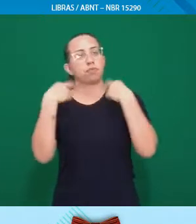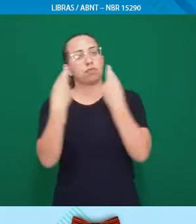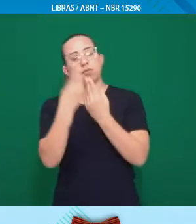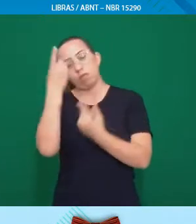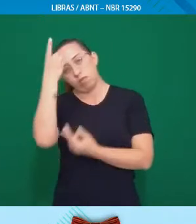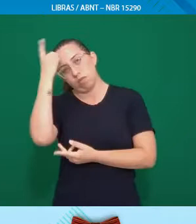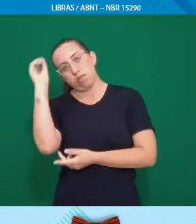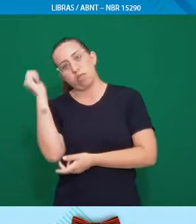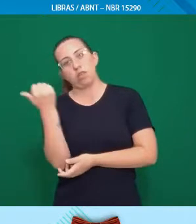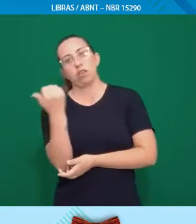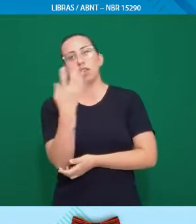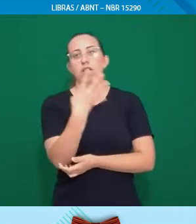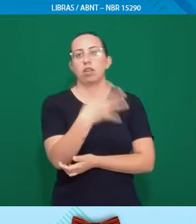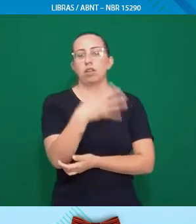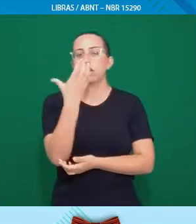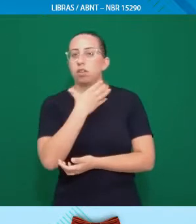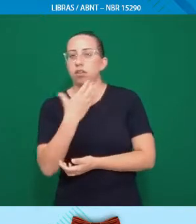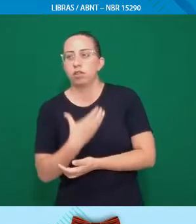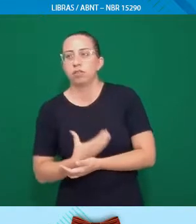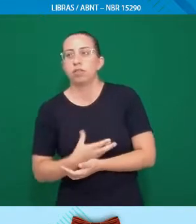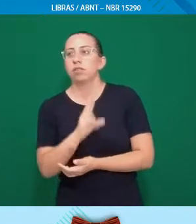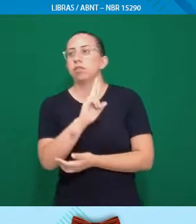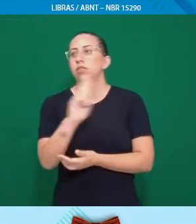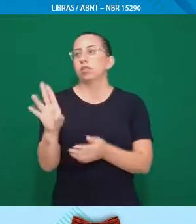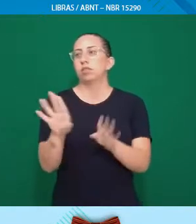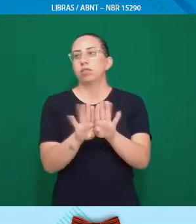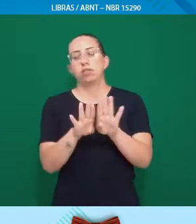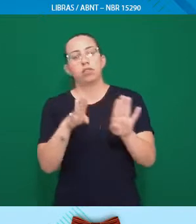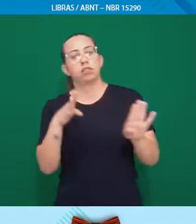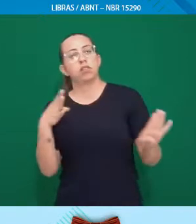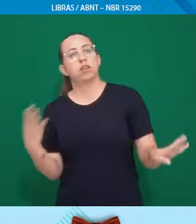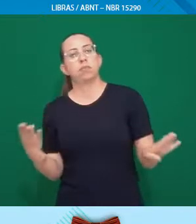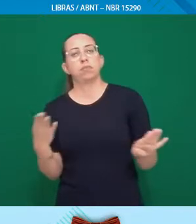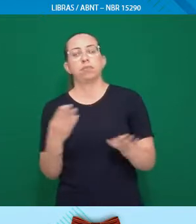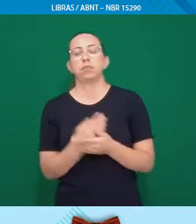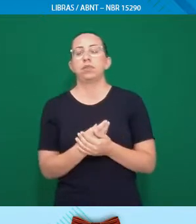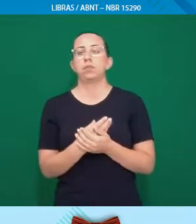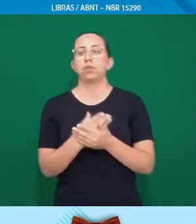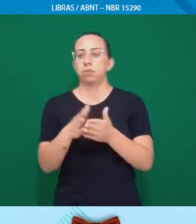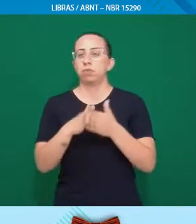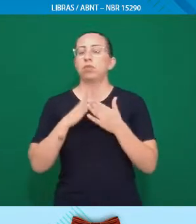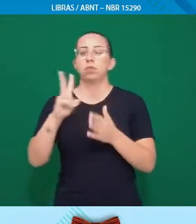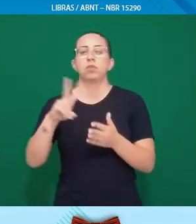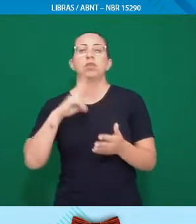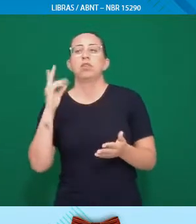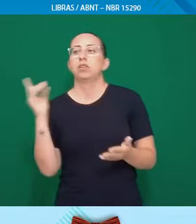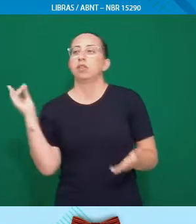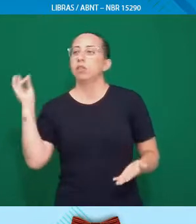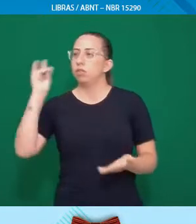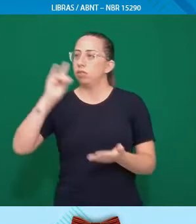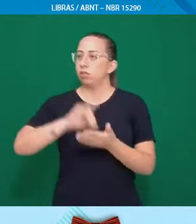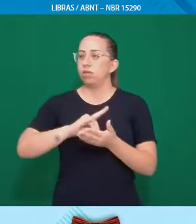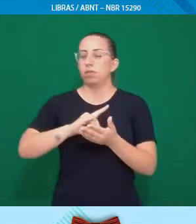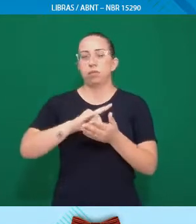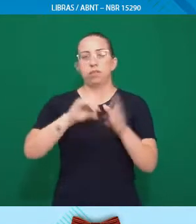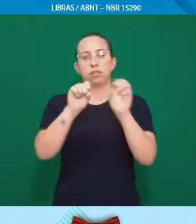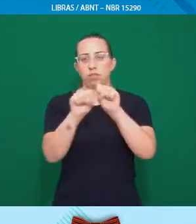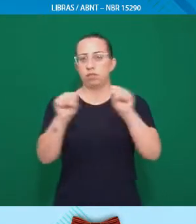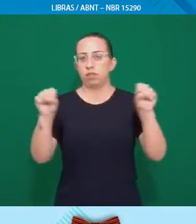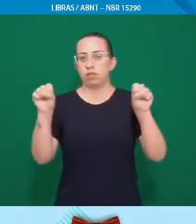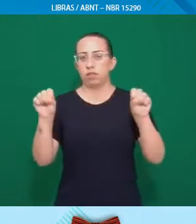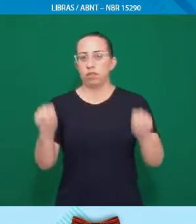12/2021 Em Nome de Deus declaro aberta a apresentação de nariz solicita os vereadores que registre a frequência no sistema